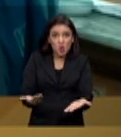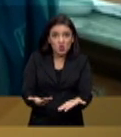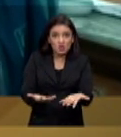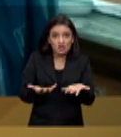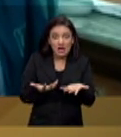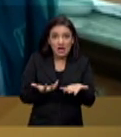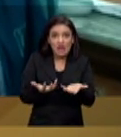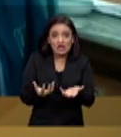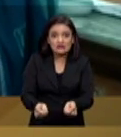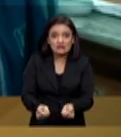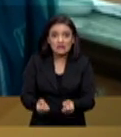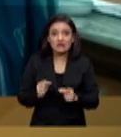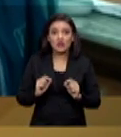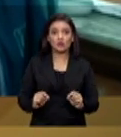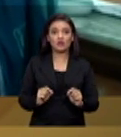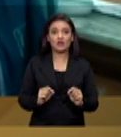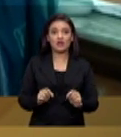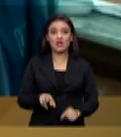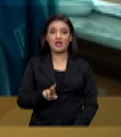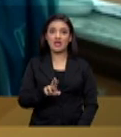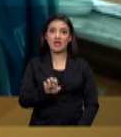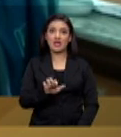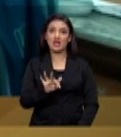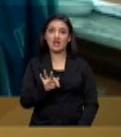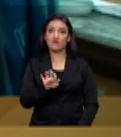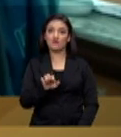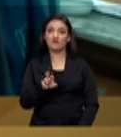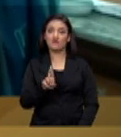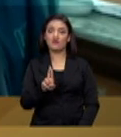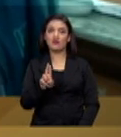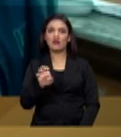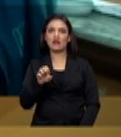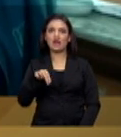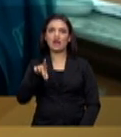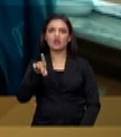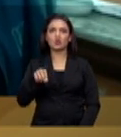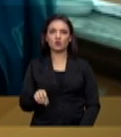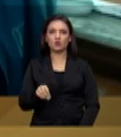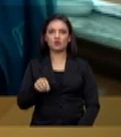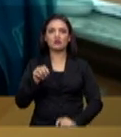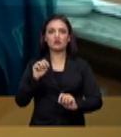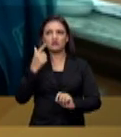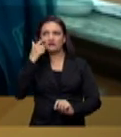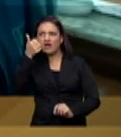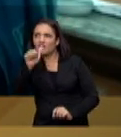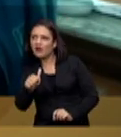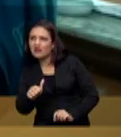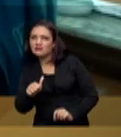o instituto do referendo da liminar em mandado de segurança?